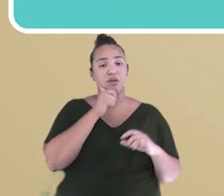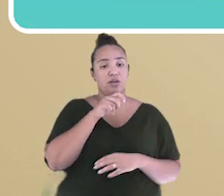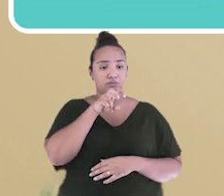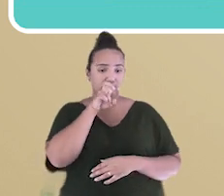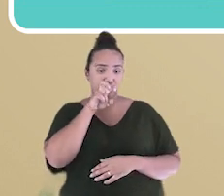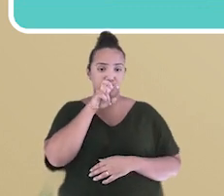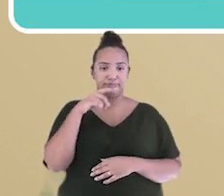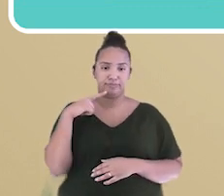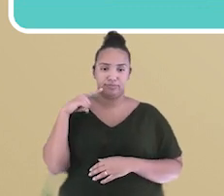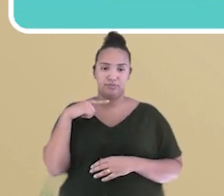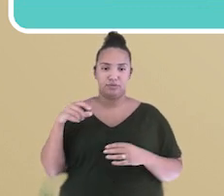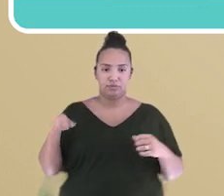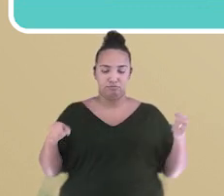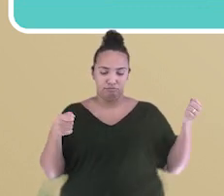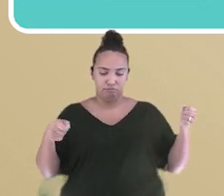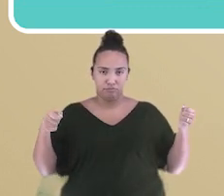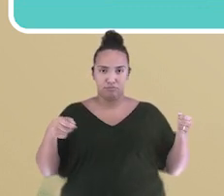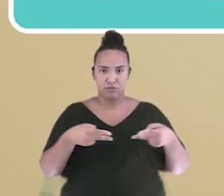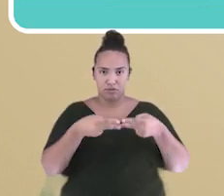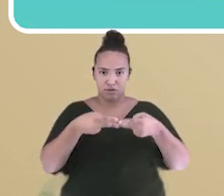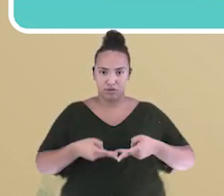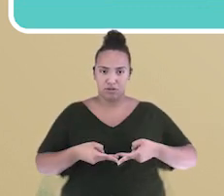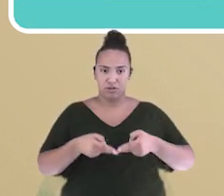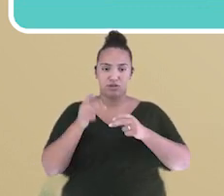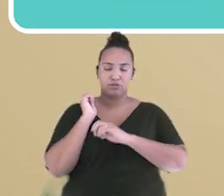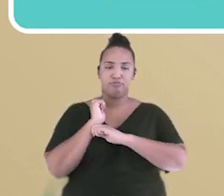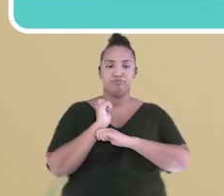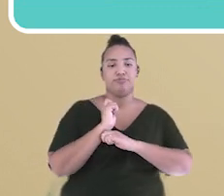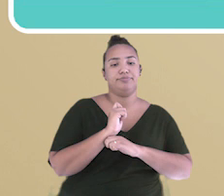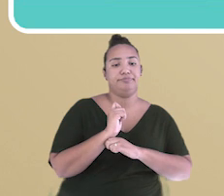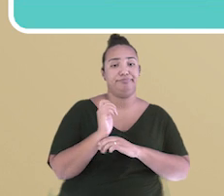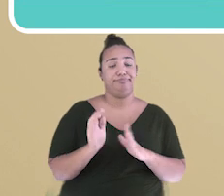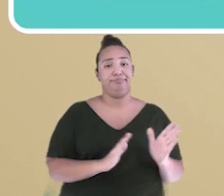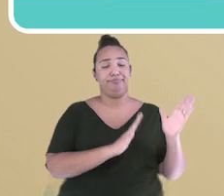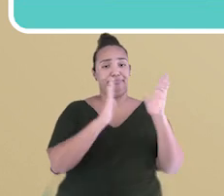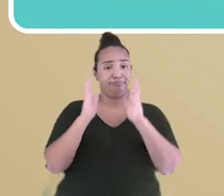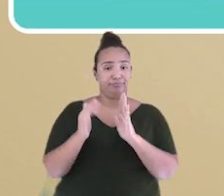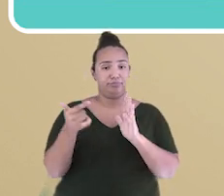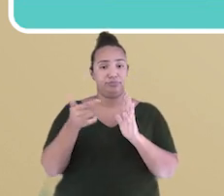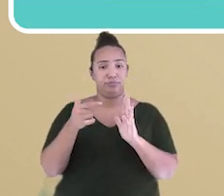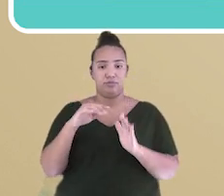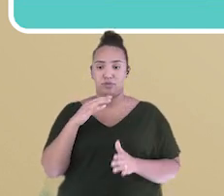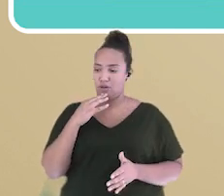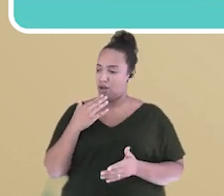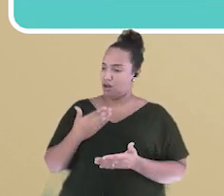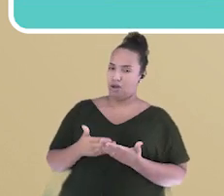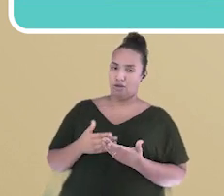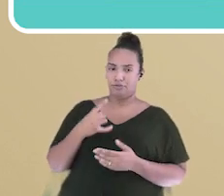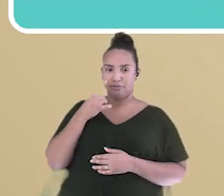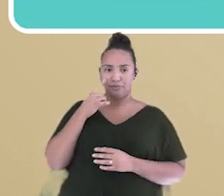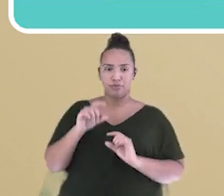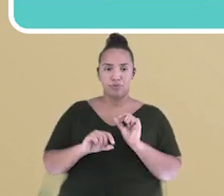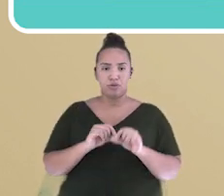vem andando com um pano, uma rede nos braços. No segundo quadrinho, Mônica se assusta com o que